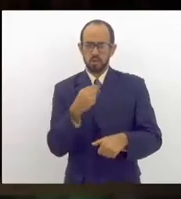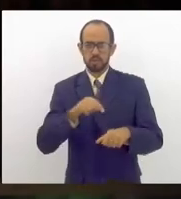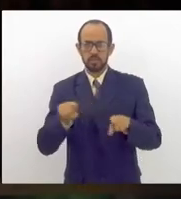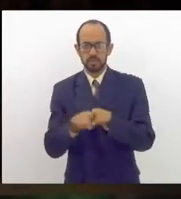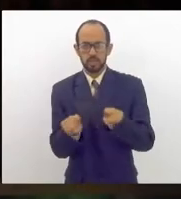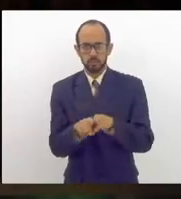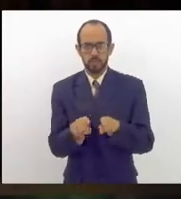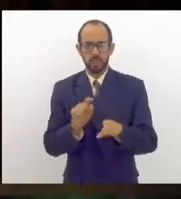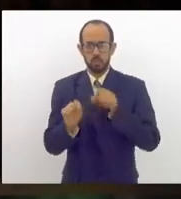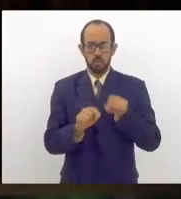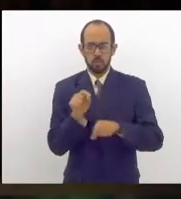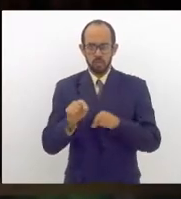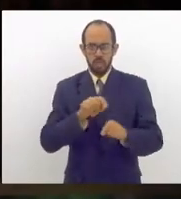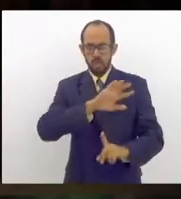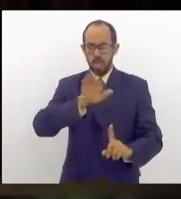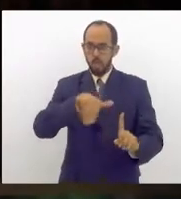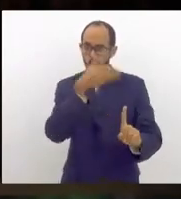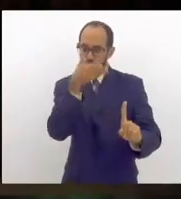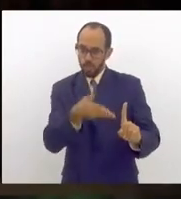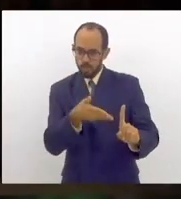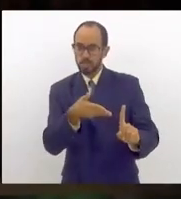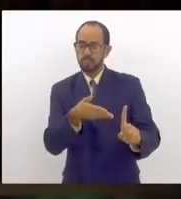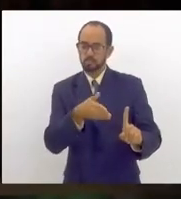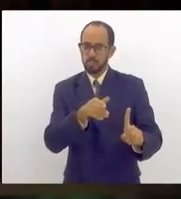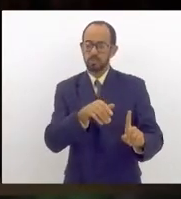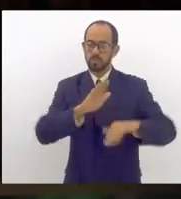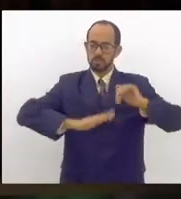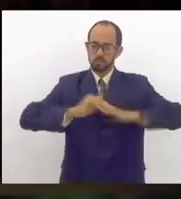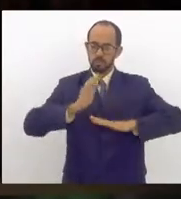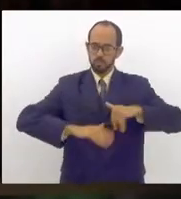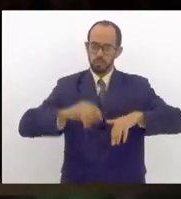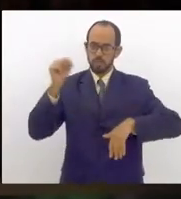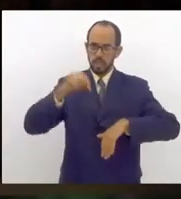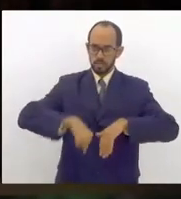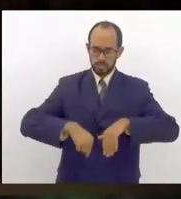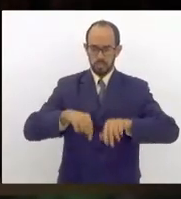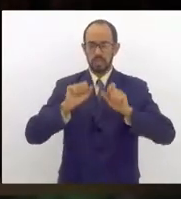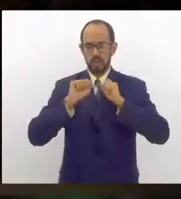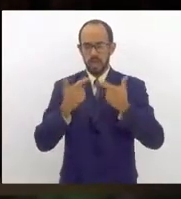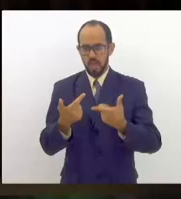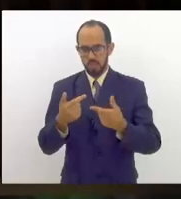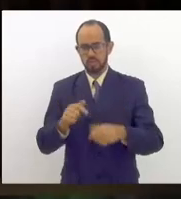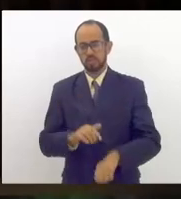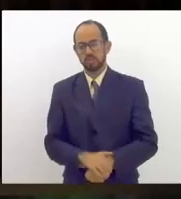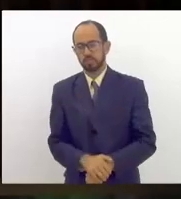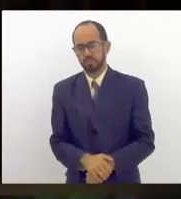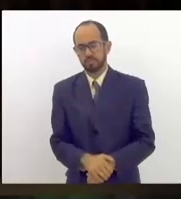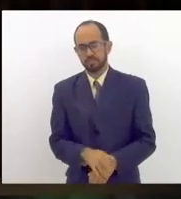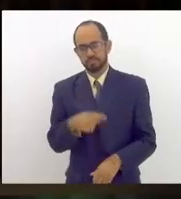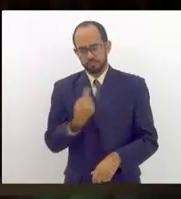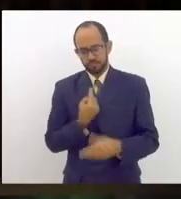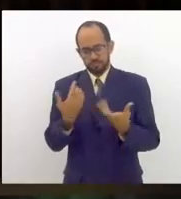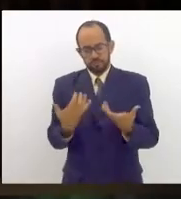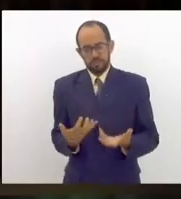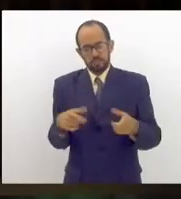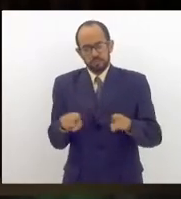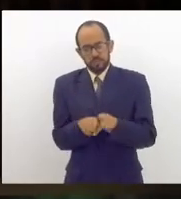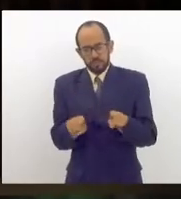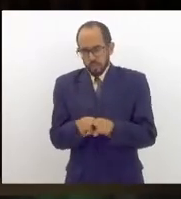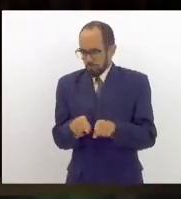parte exatamente do reconhe momento dessas profissões aqui dentro dessa casa e nós queremos